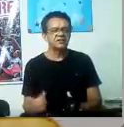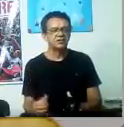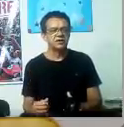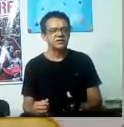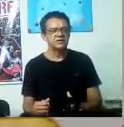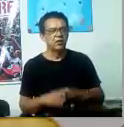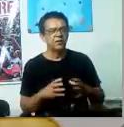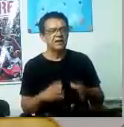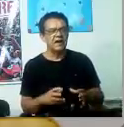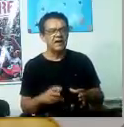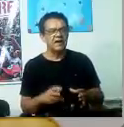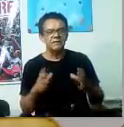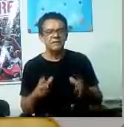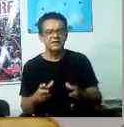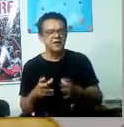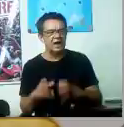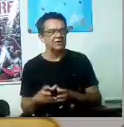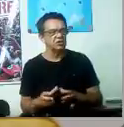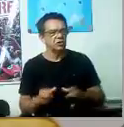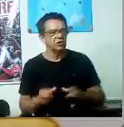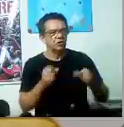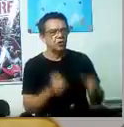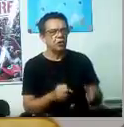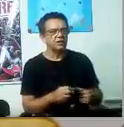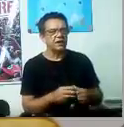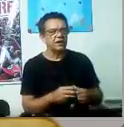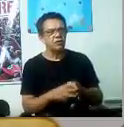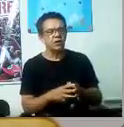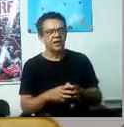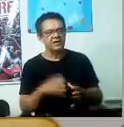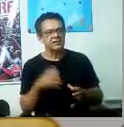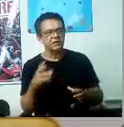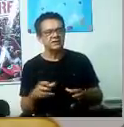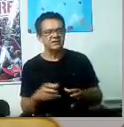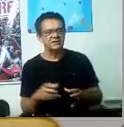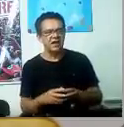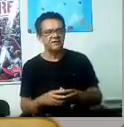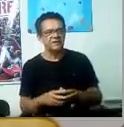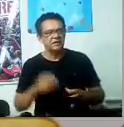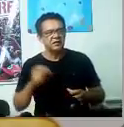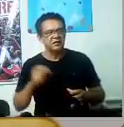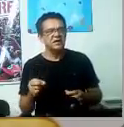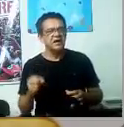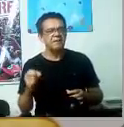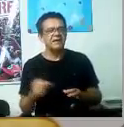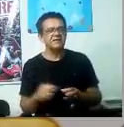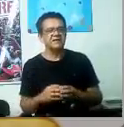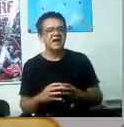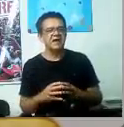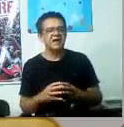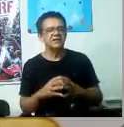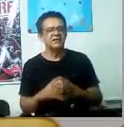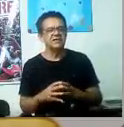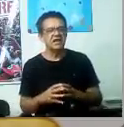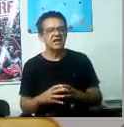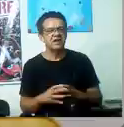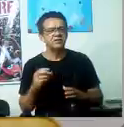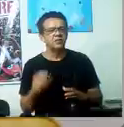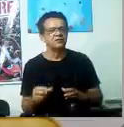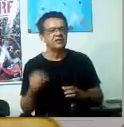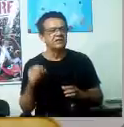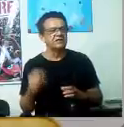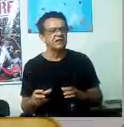aglomerações Obrigado a impedir atos contra o Congresso e o STF E apresentar seu